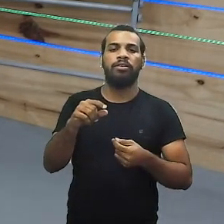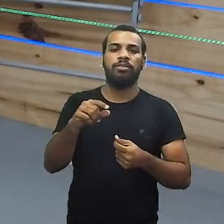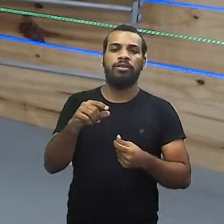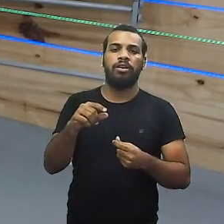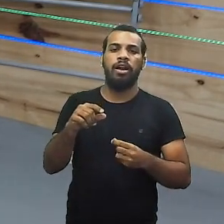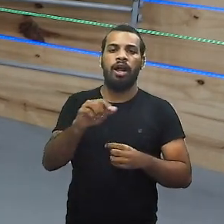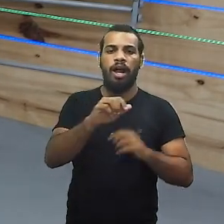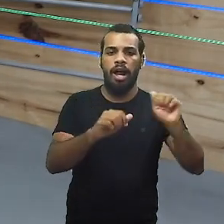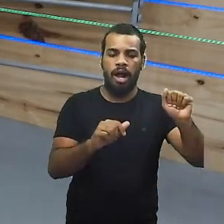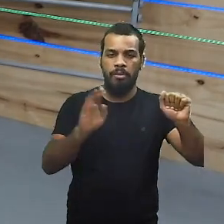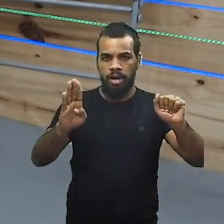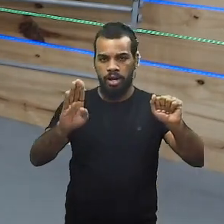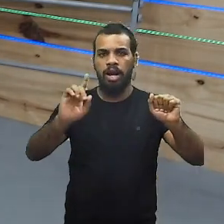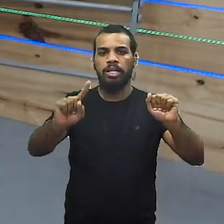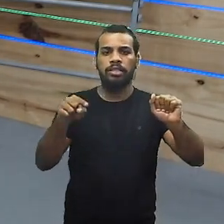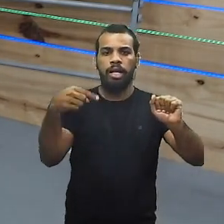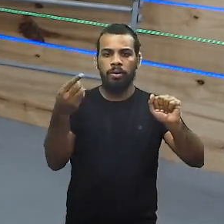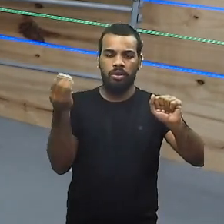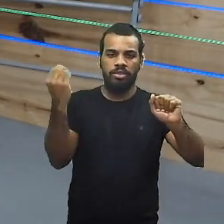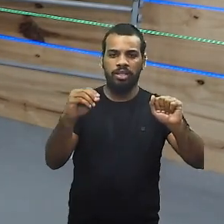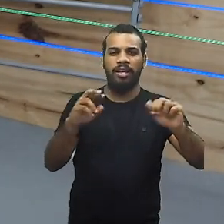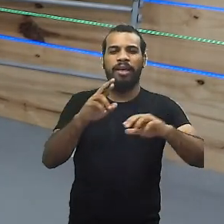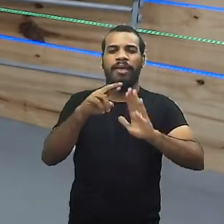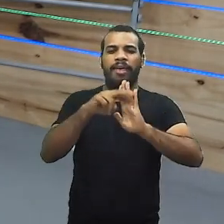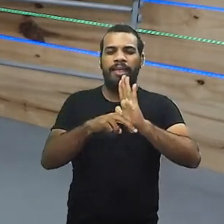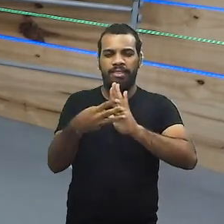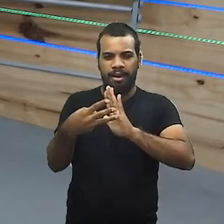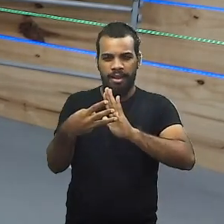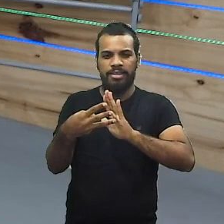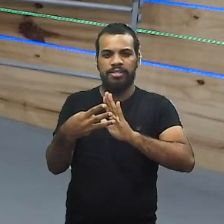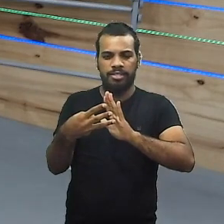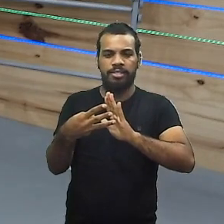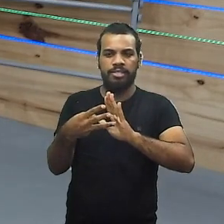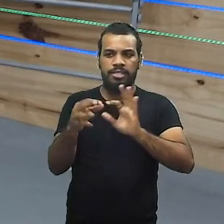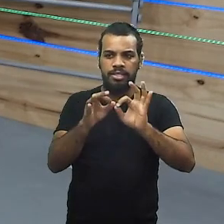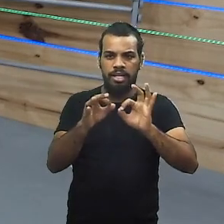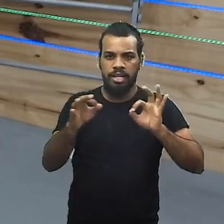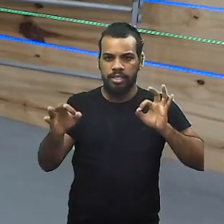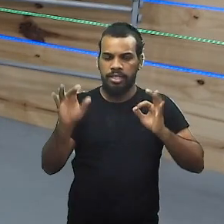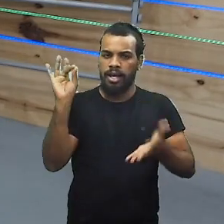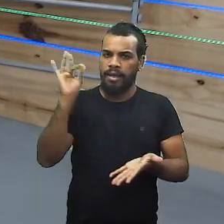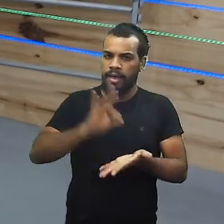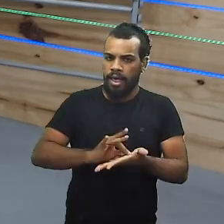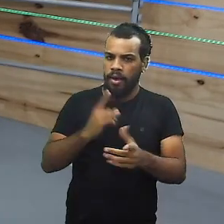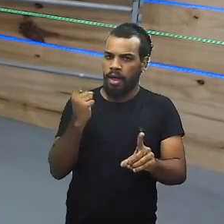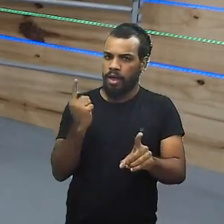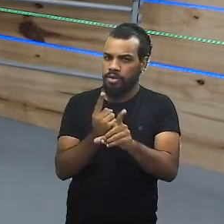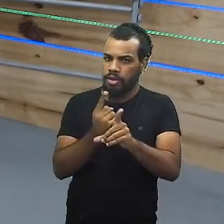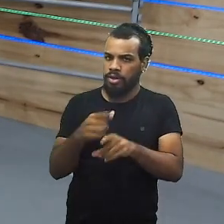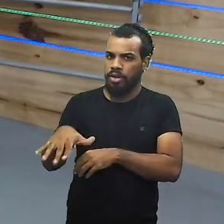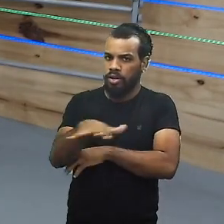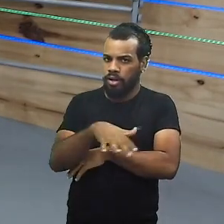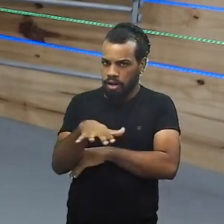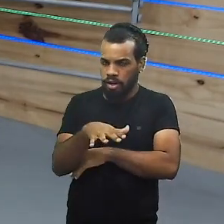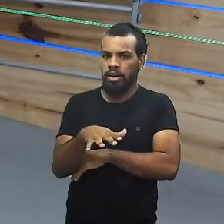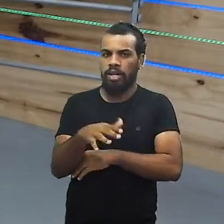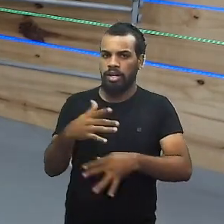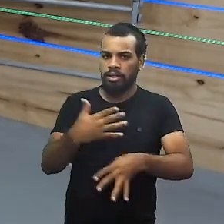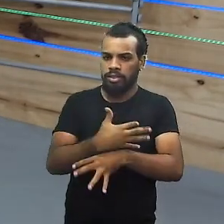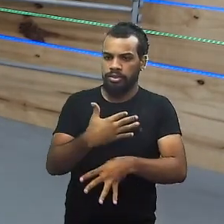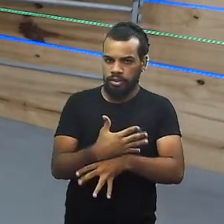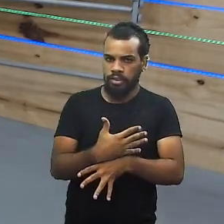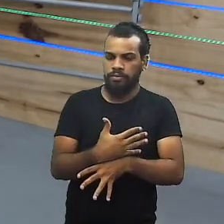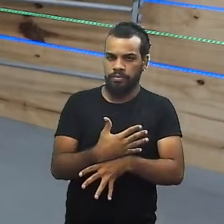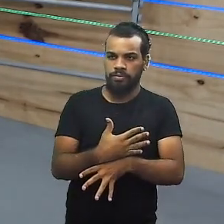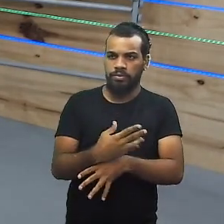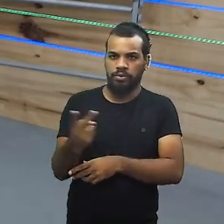A e B e depois joga naquela regrinha de 3 para encontrar a distância real naquele terreno da cidade